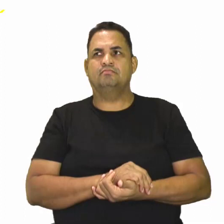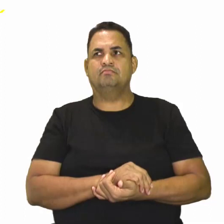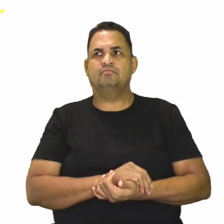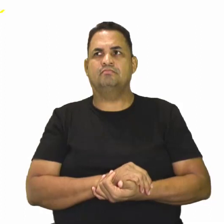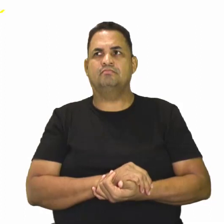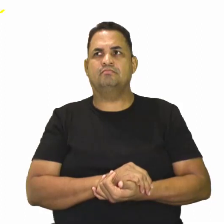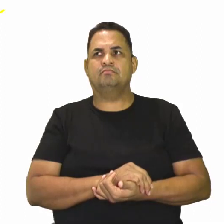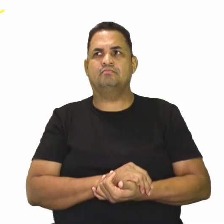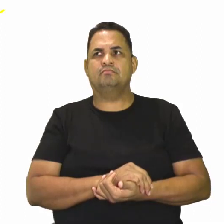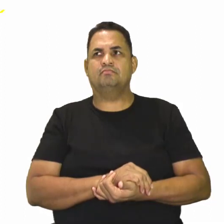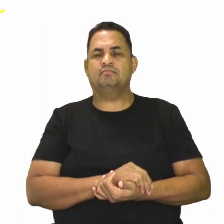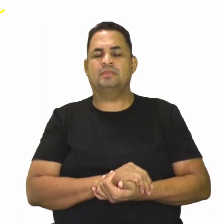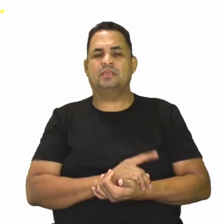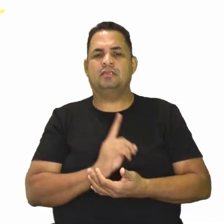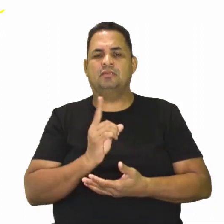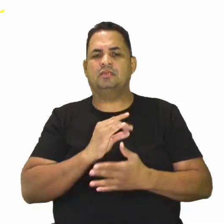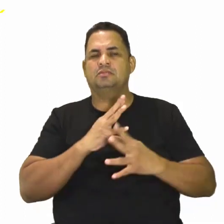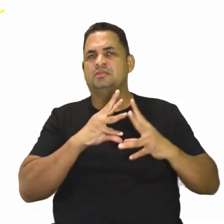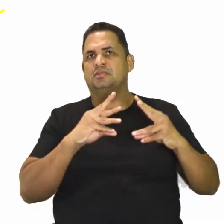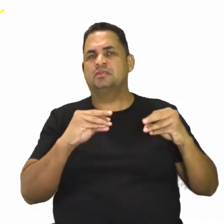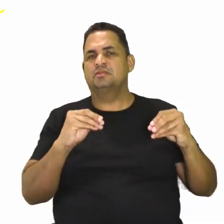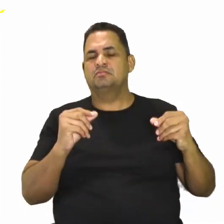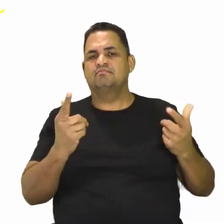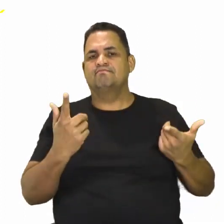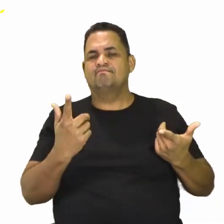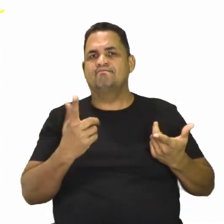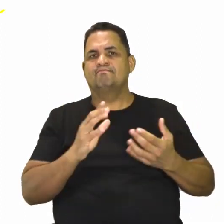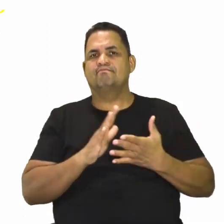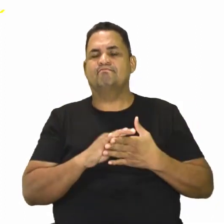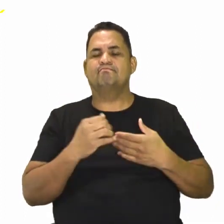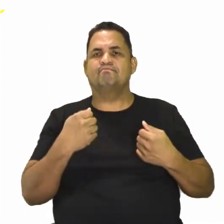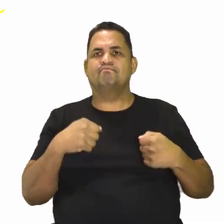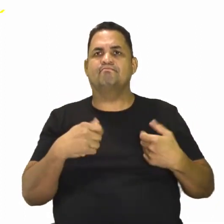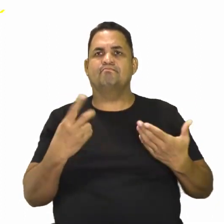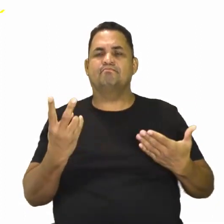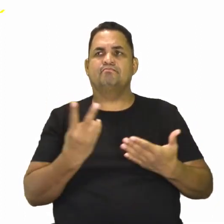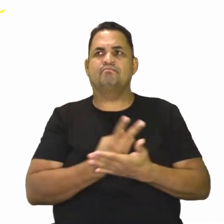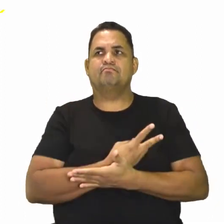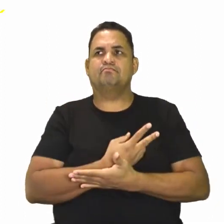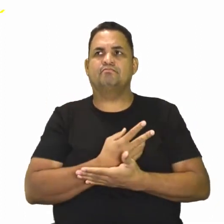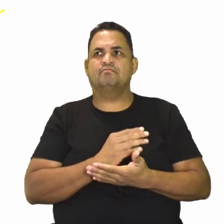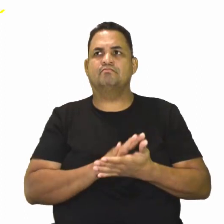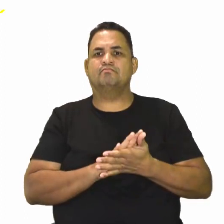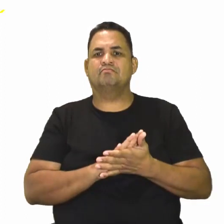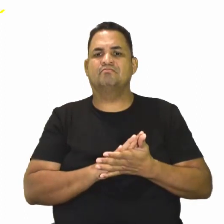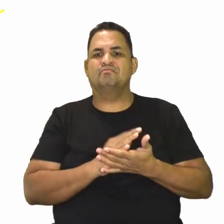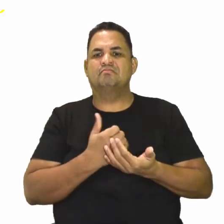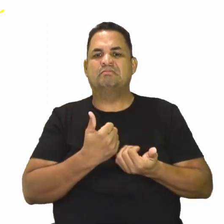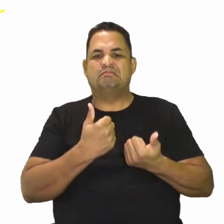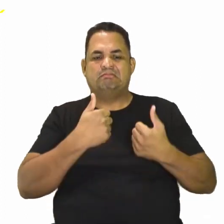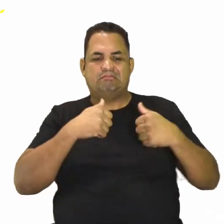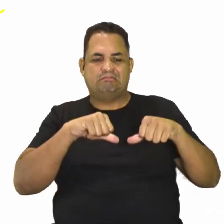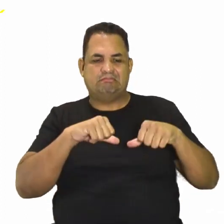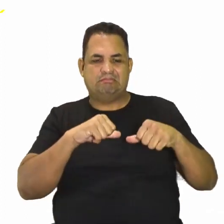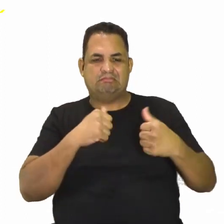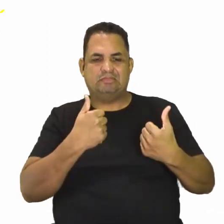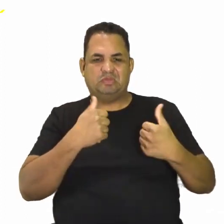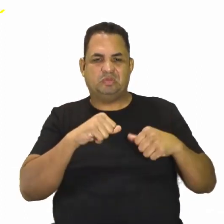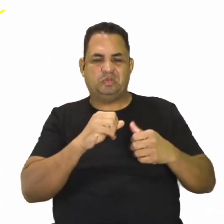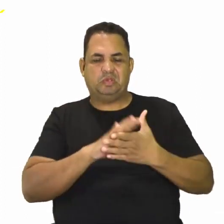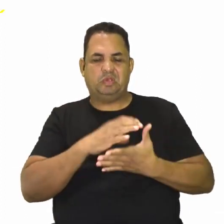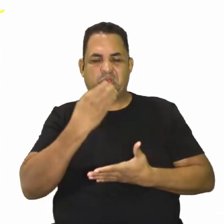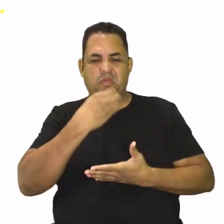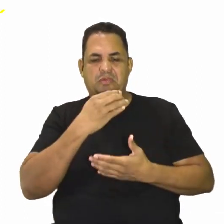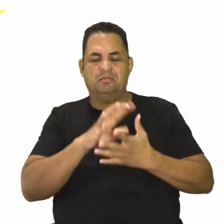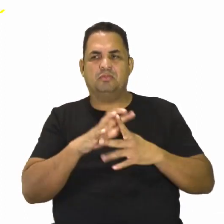não é um desgaste, viu? A palavra desgaste pode provocar uma má qualidade no fruto por você